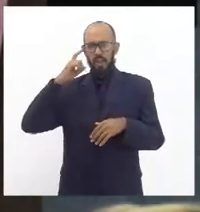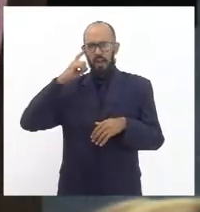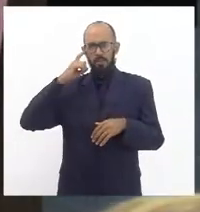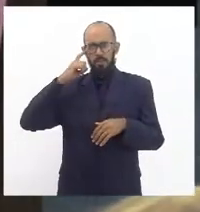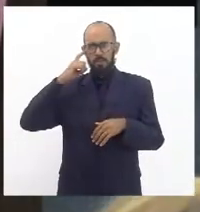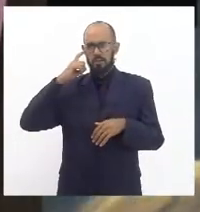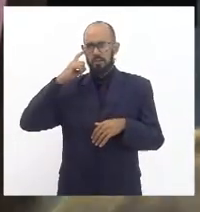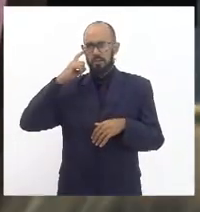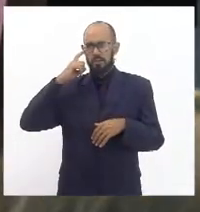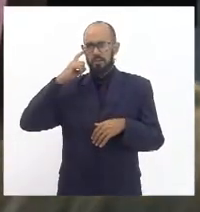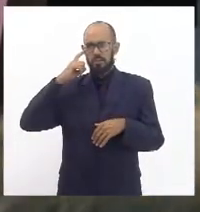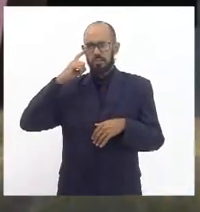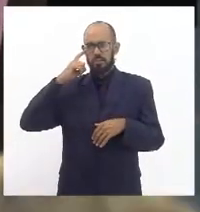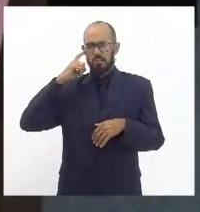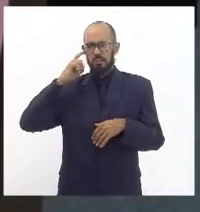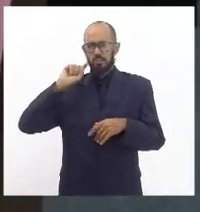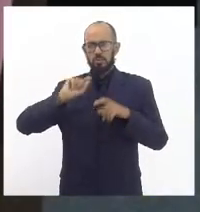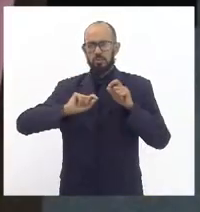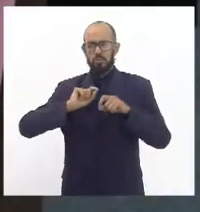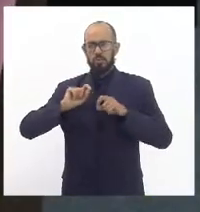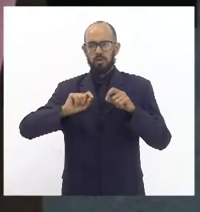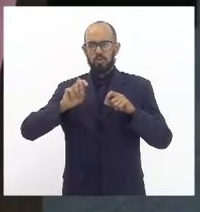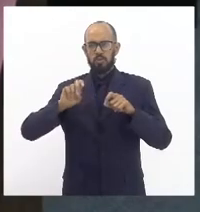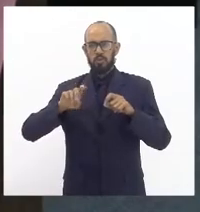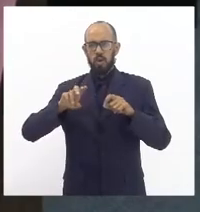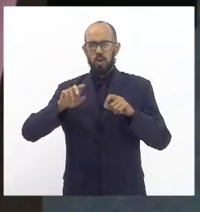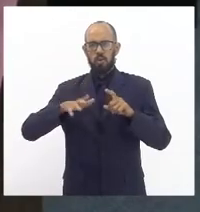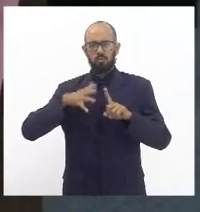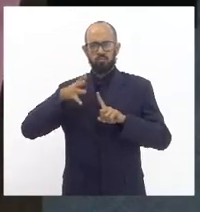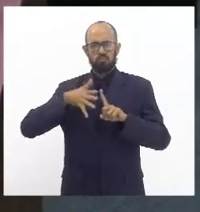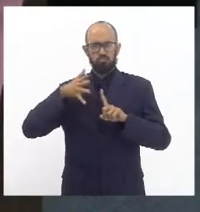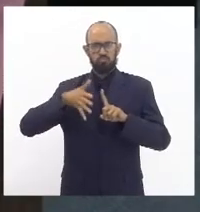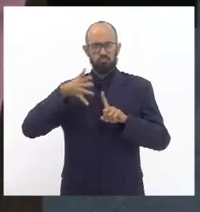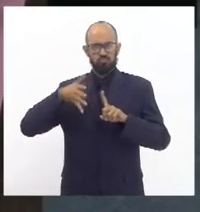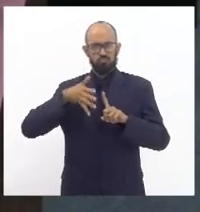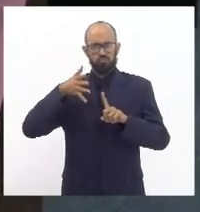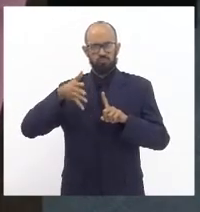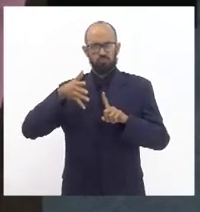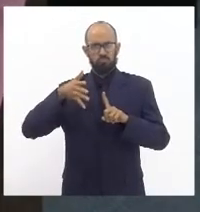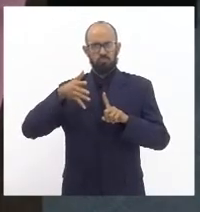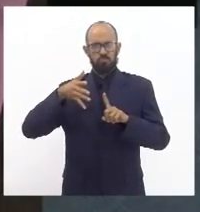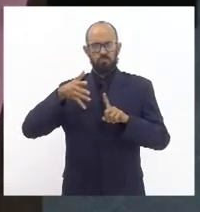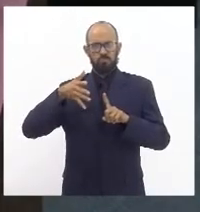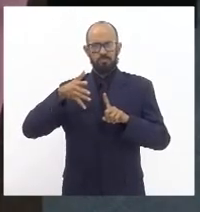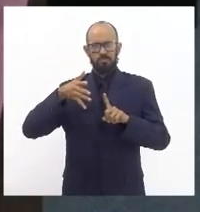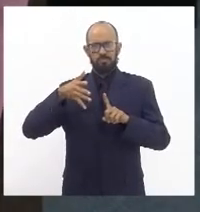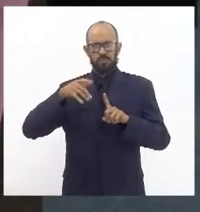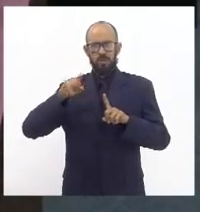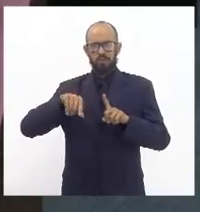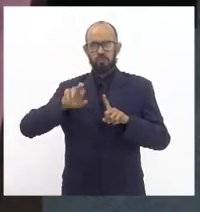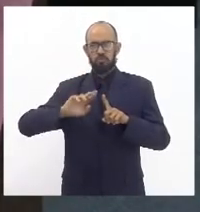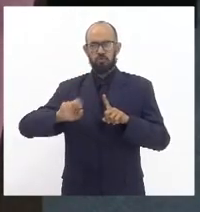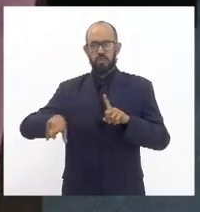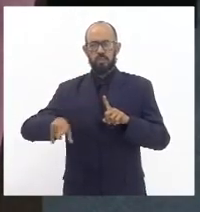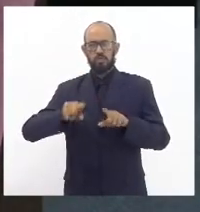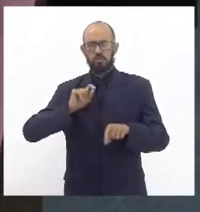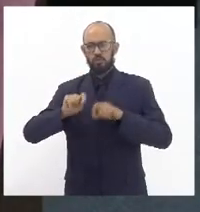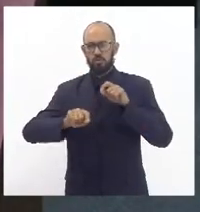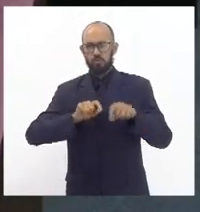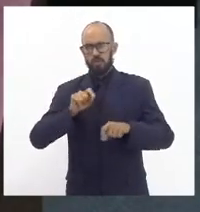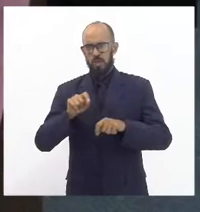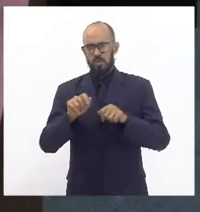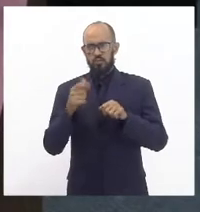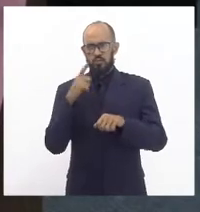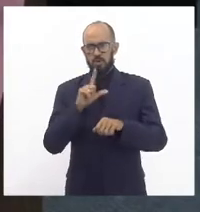esse somente o discurso né ter somente o discurso é diferente de